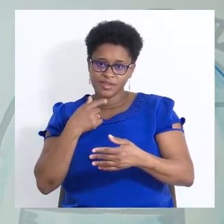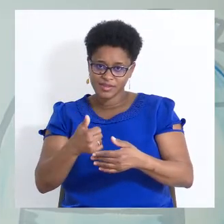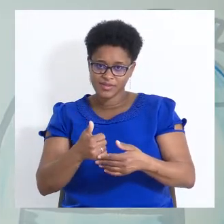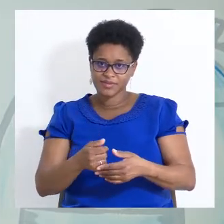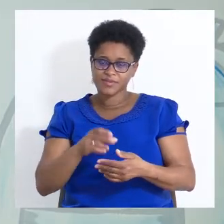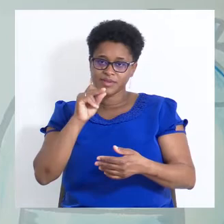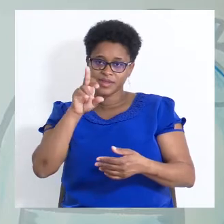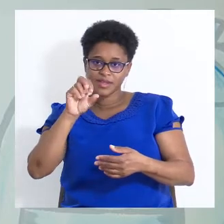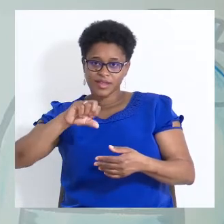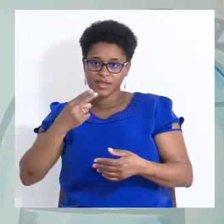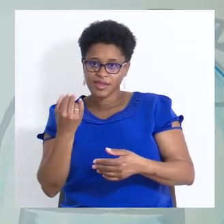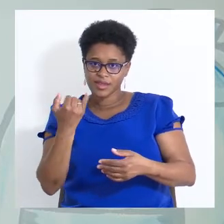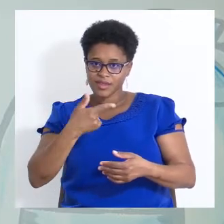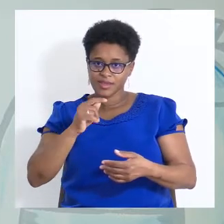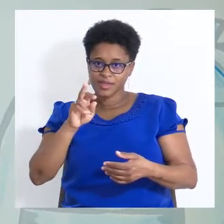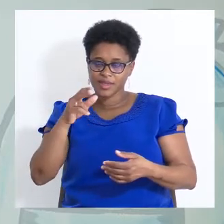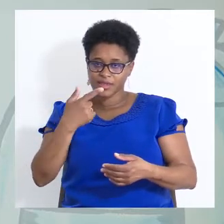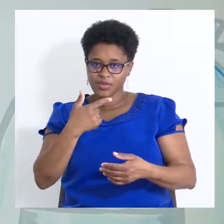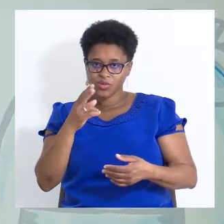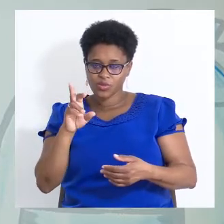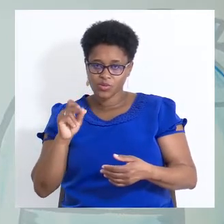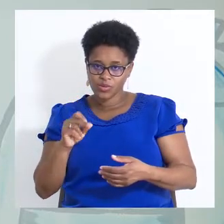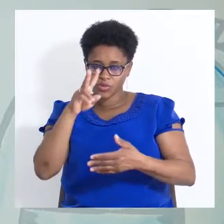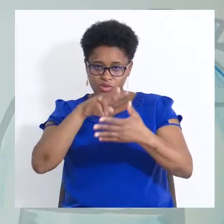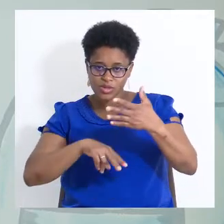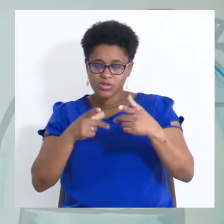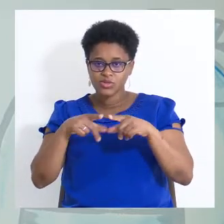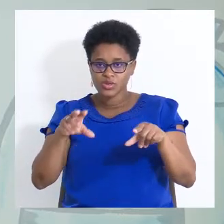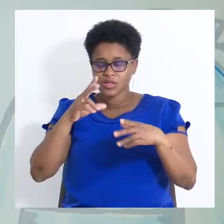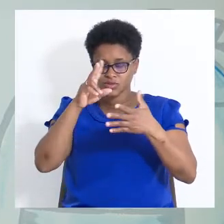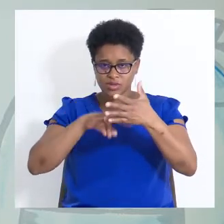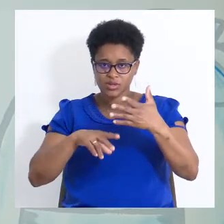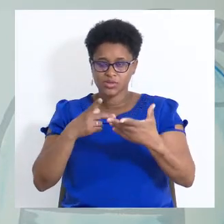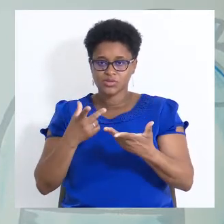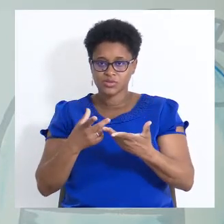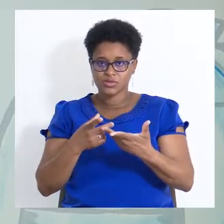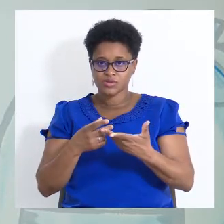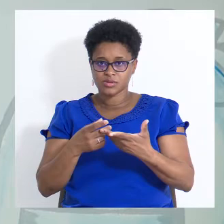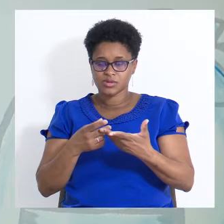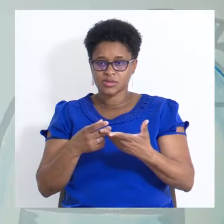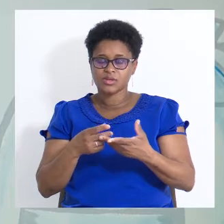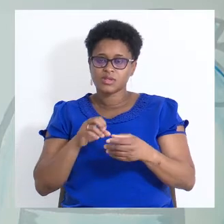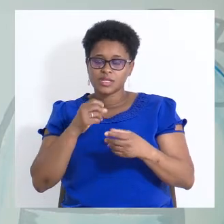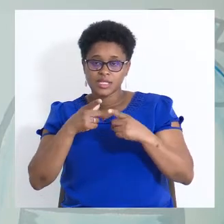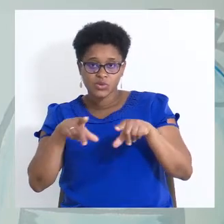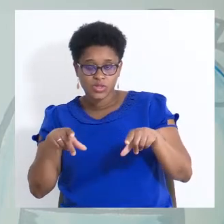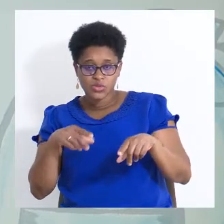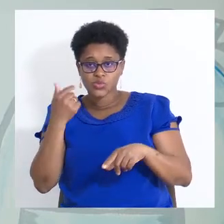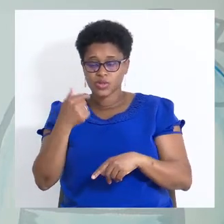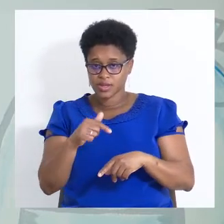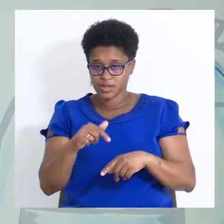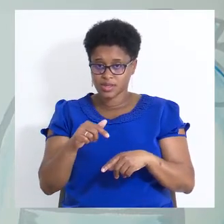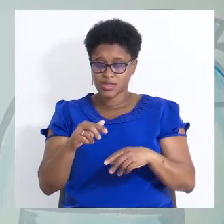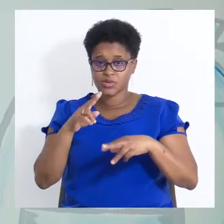Ok? A arquitetura composta por um texto linguístico e um texto ícone. O texto linguístico